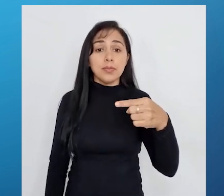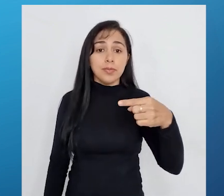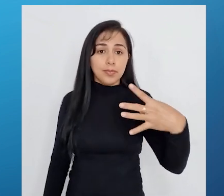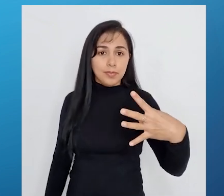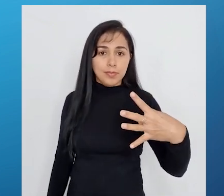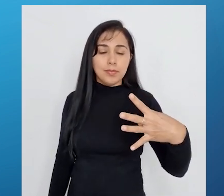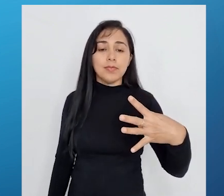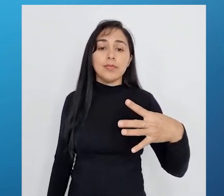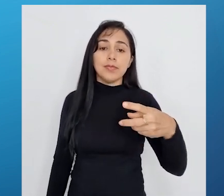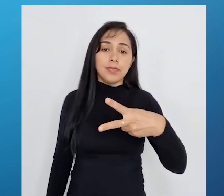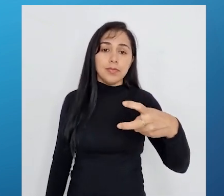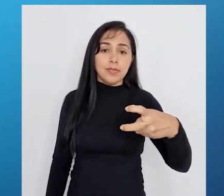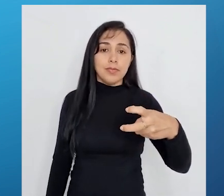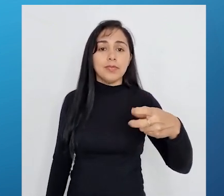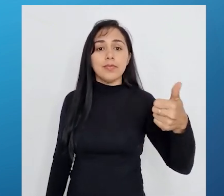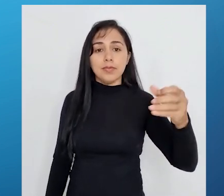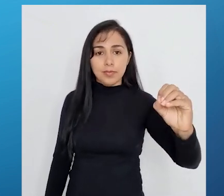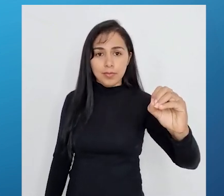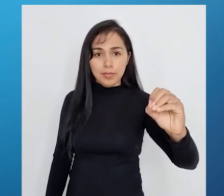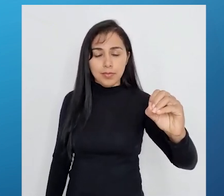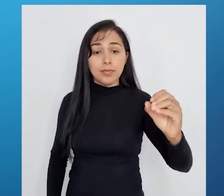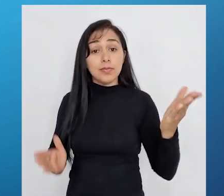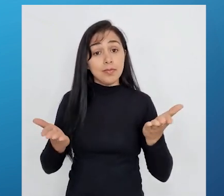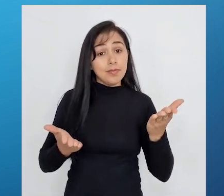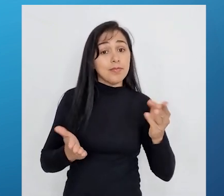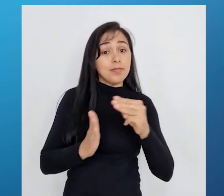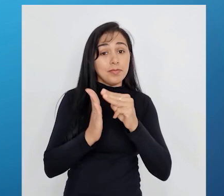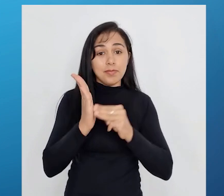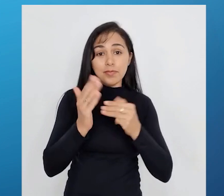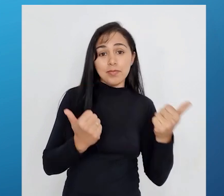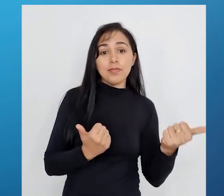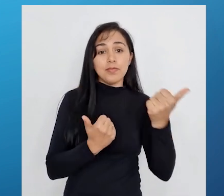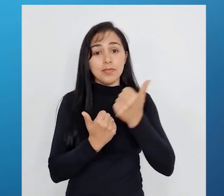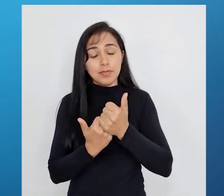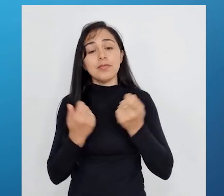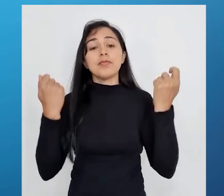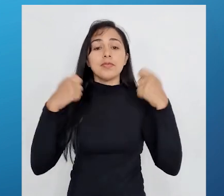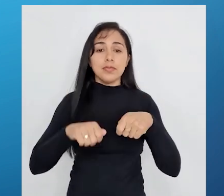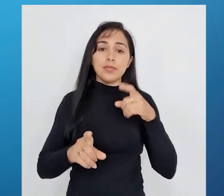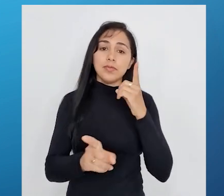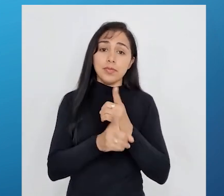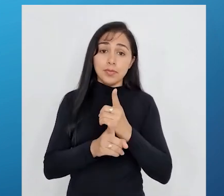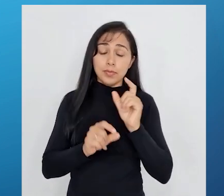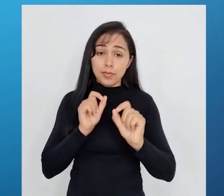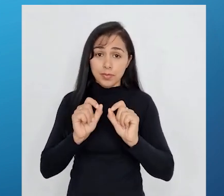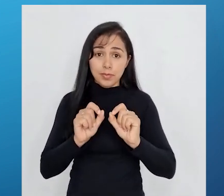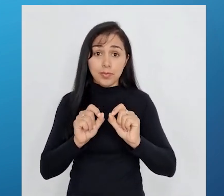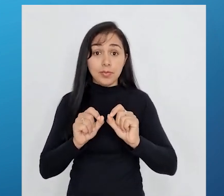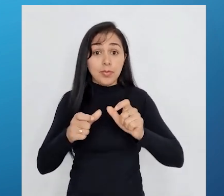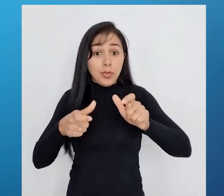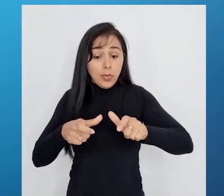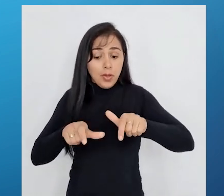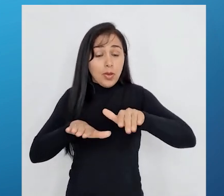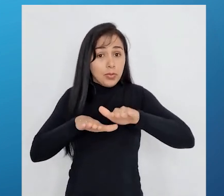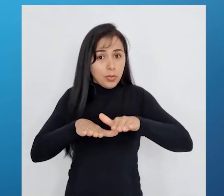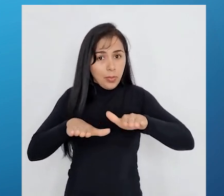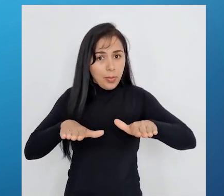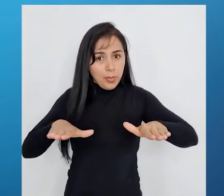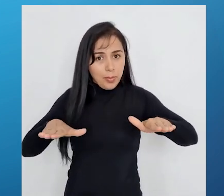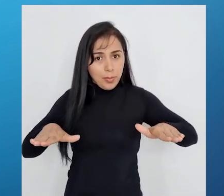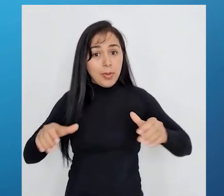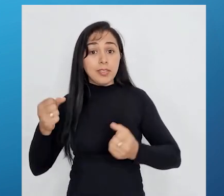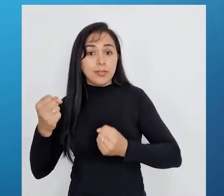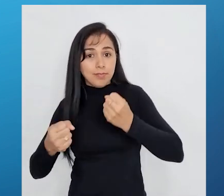Portanto, pelo método da substituição, nós encontramos que nesse estacionamento há